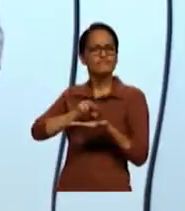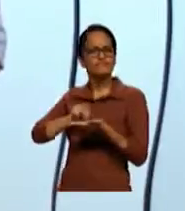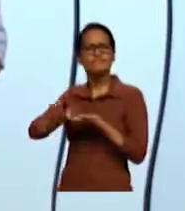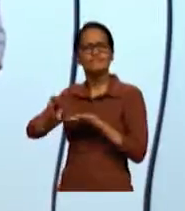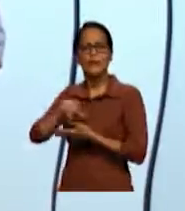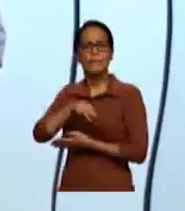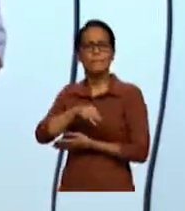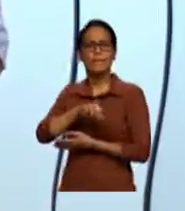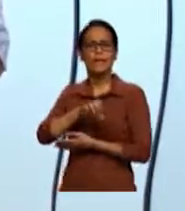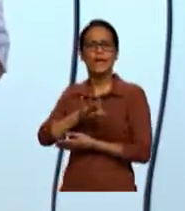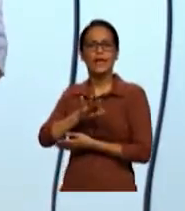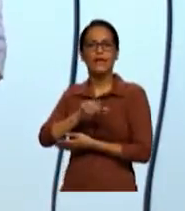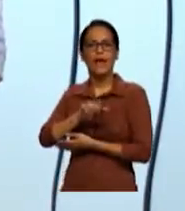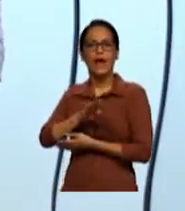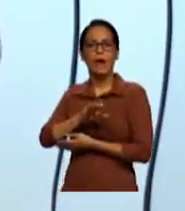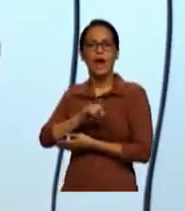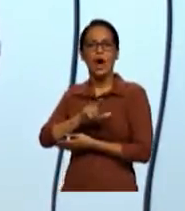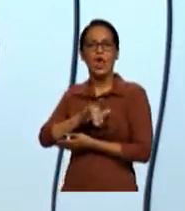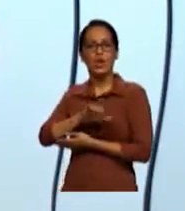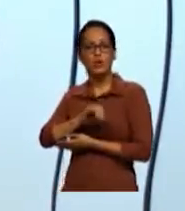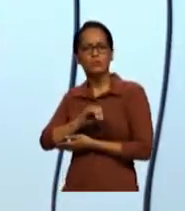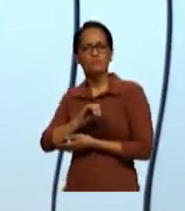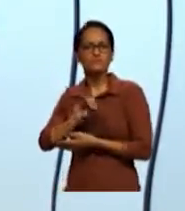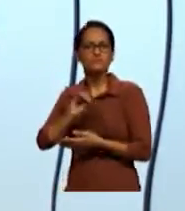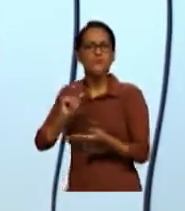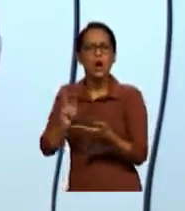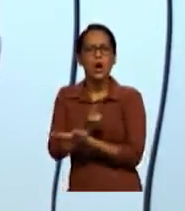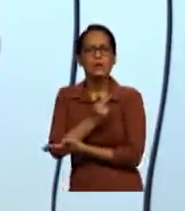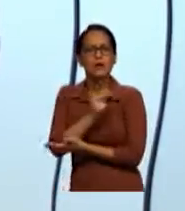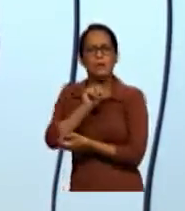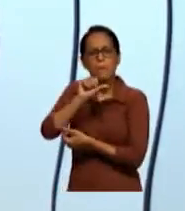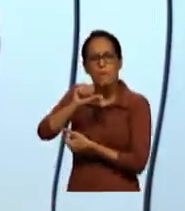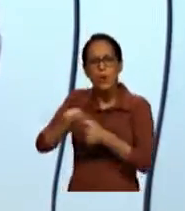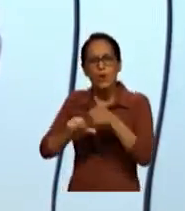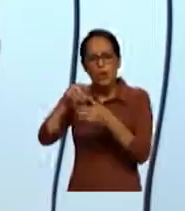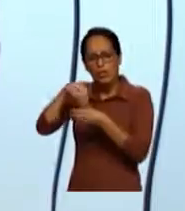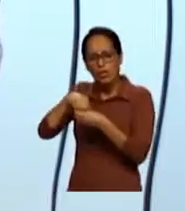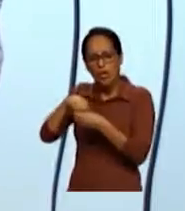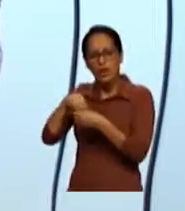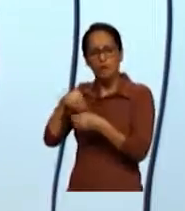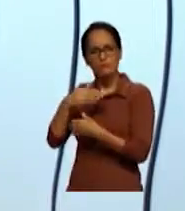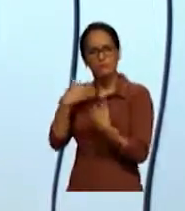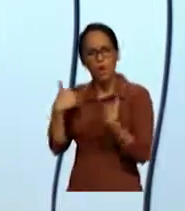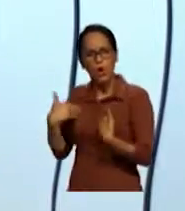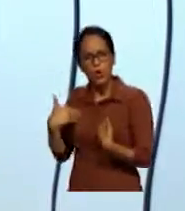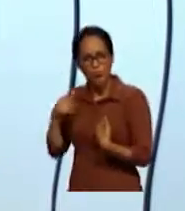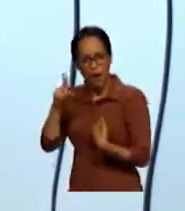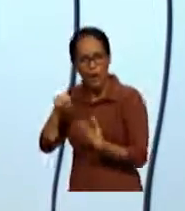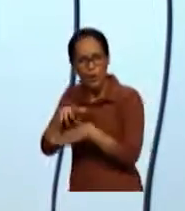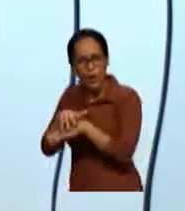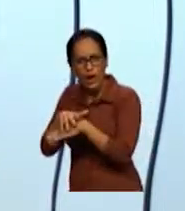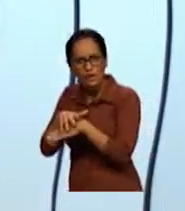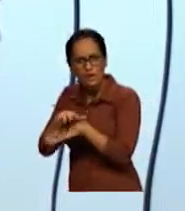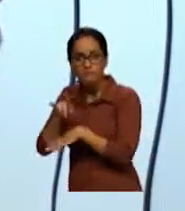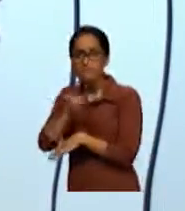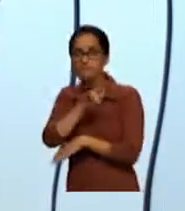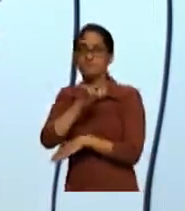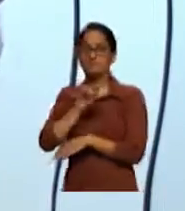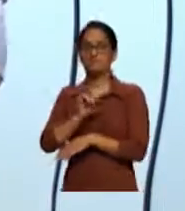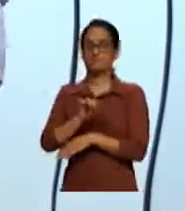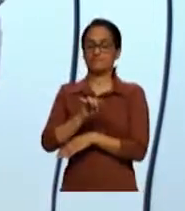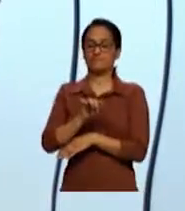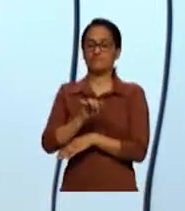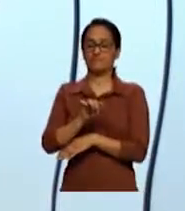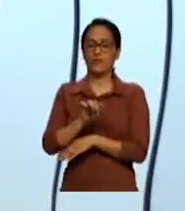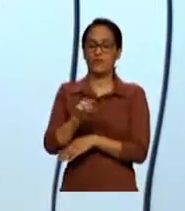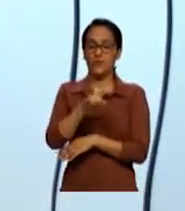distúrbio metabólico pequenininho no meu corpo, eu estou doente? Será? Então, a gente vai ver isso e decifrar ao